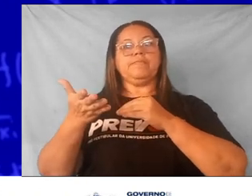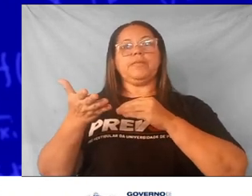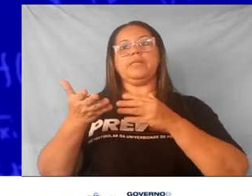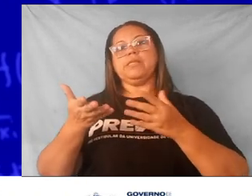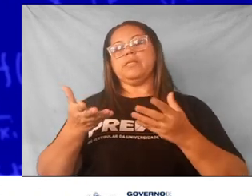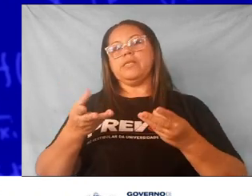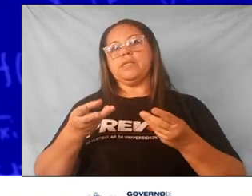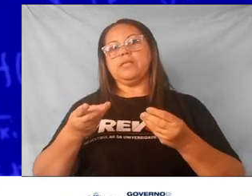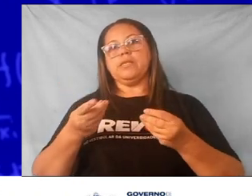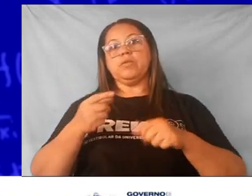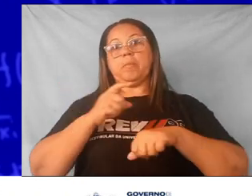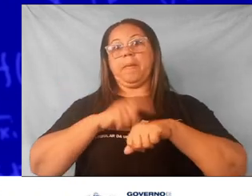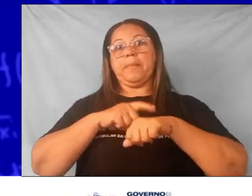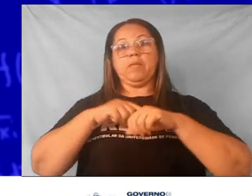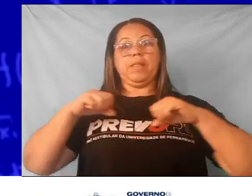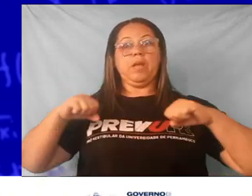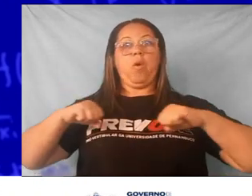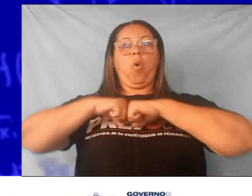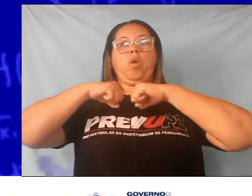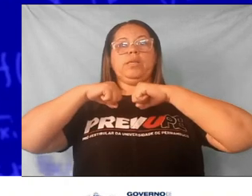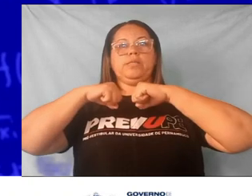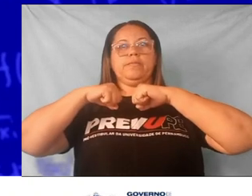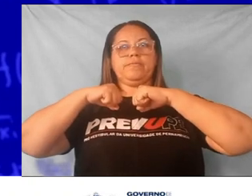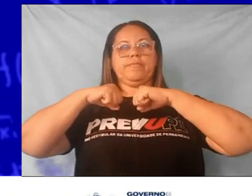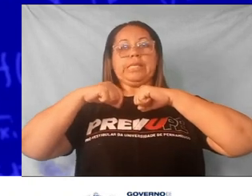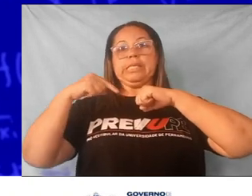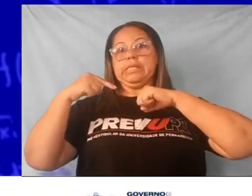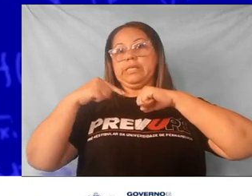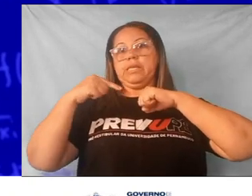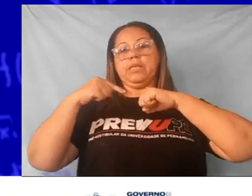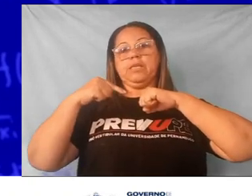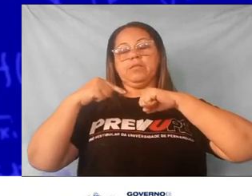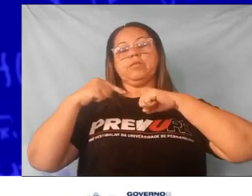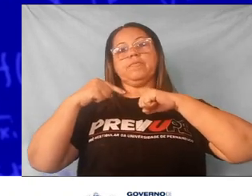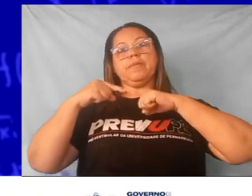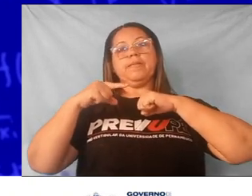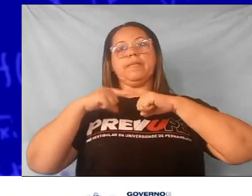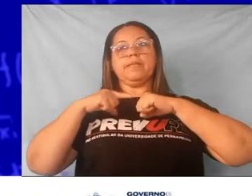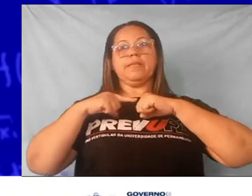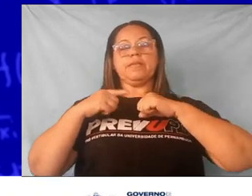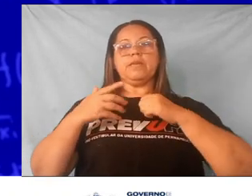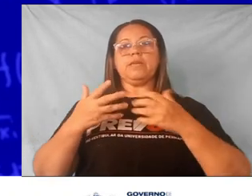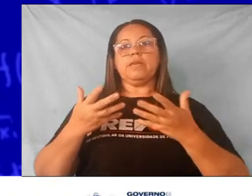durante a colisão, se essa colisão é tomada como